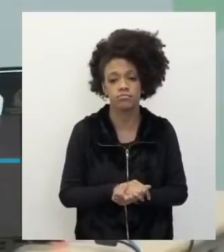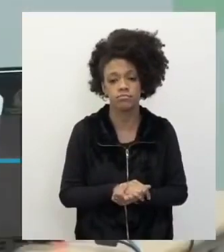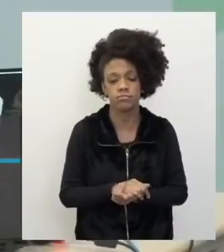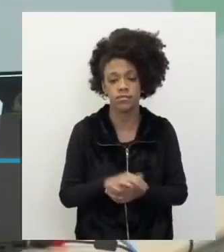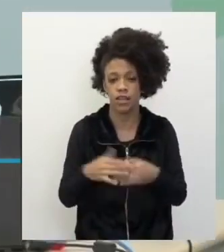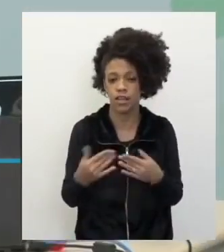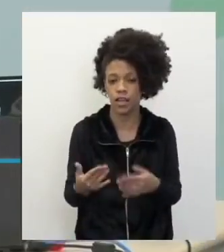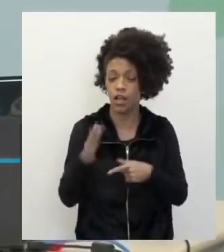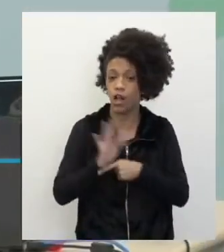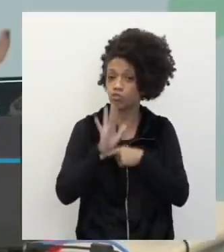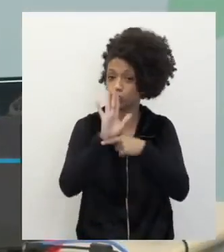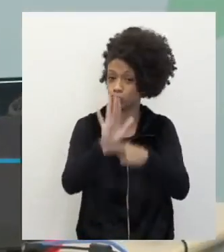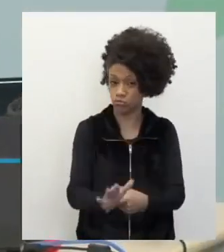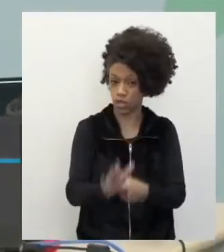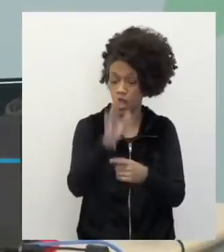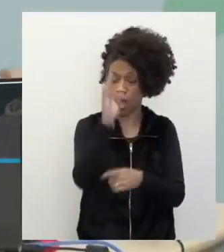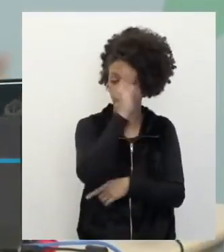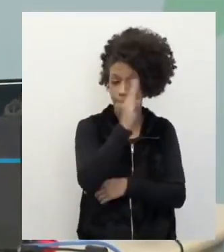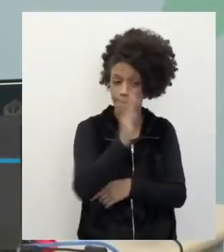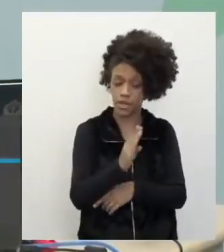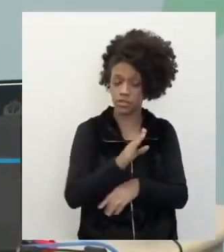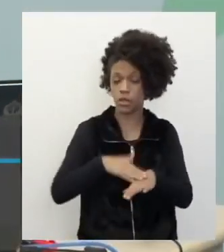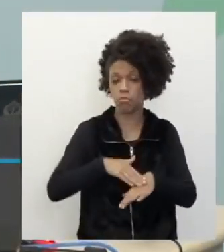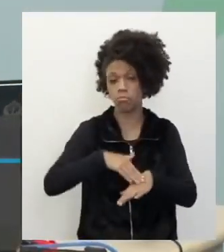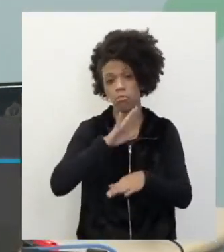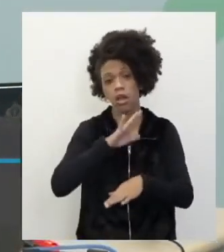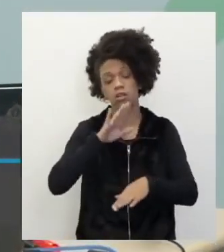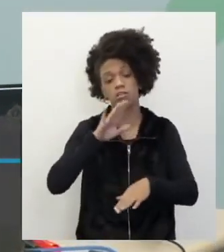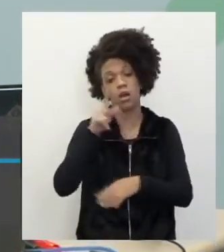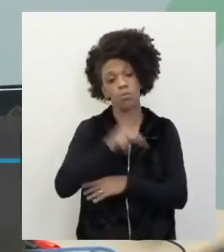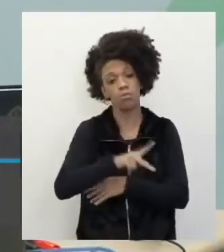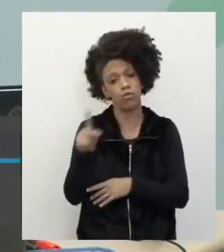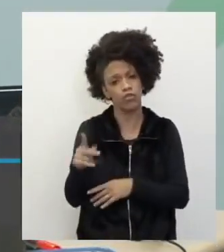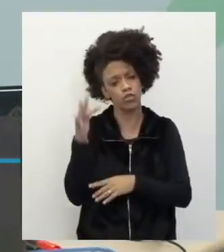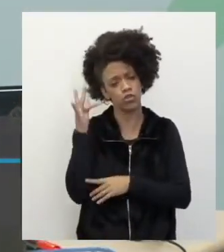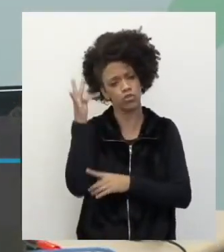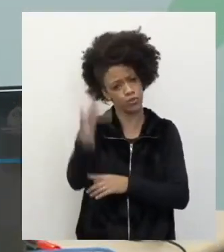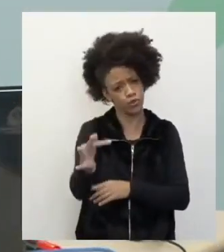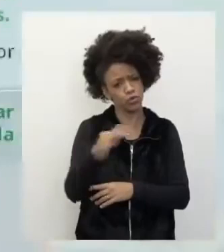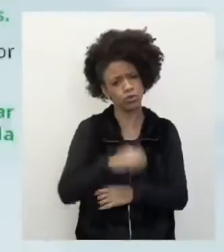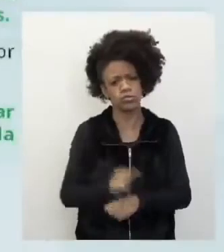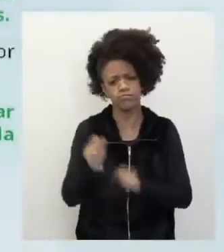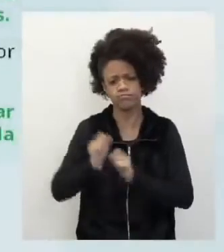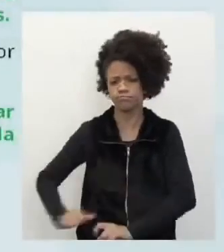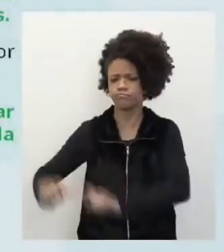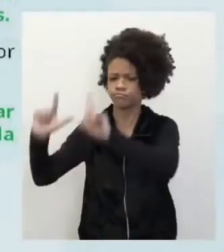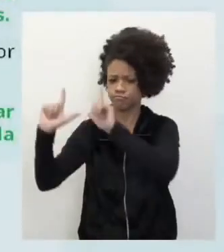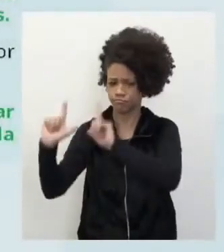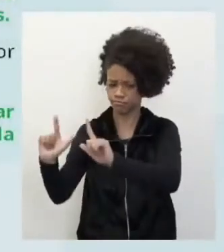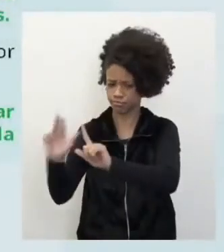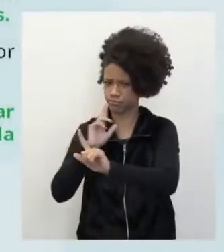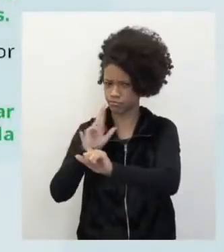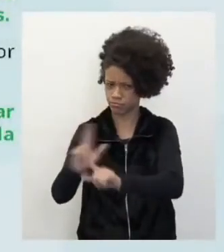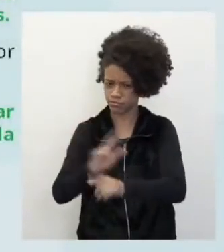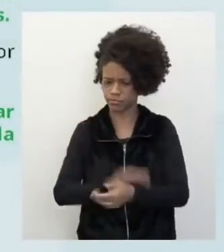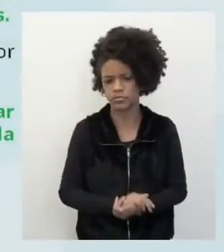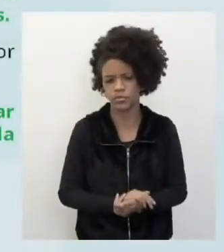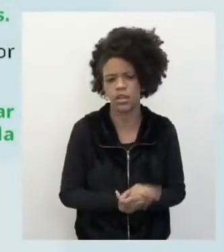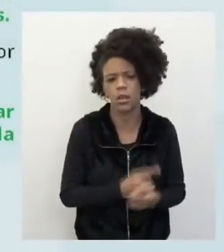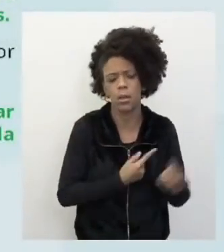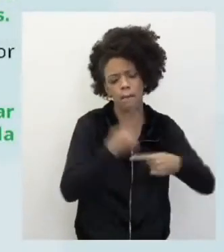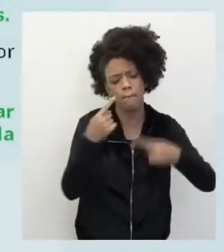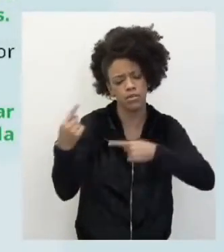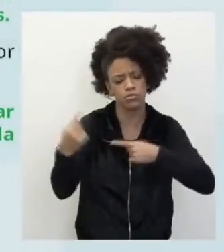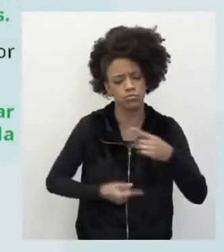pois vai ajudar o Brasil a ter mais professores no futuro. E aí, bora aí na tela, vamos já conferir as respostas para a gente discutir mais